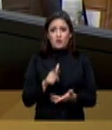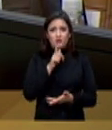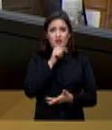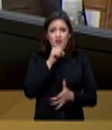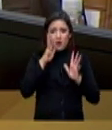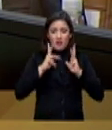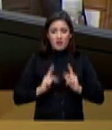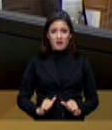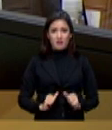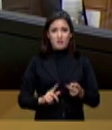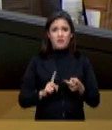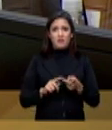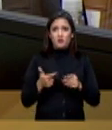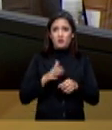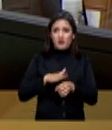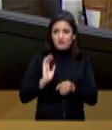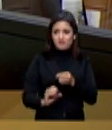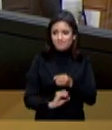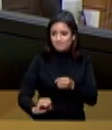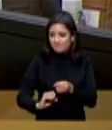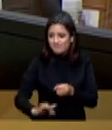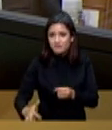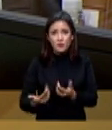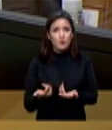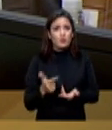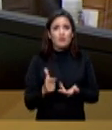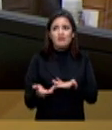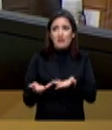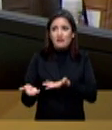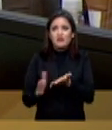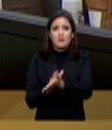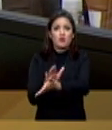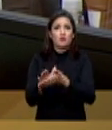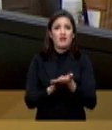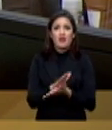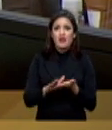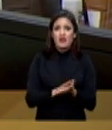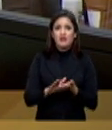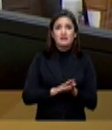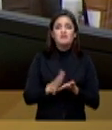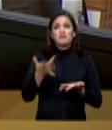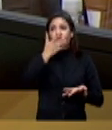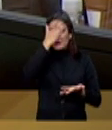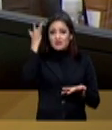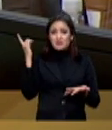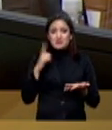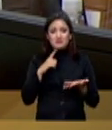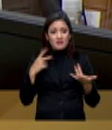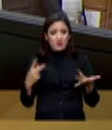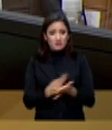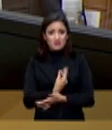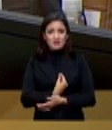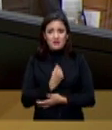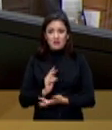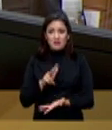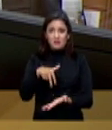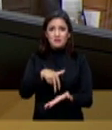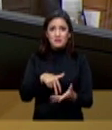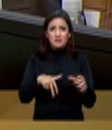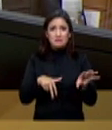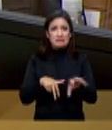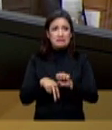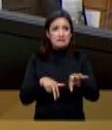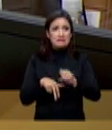potável e ao tratamento de esgoto expostos a indígenas condições de vida EA